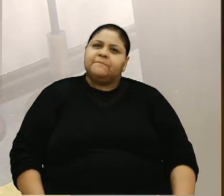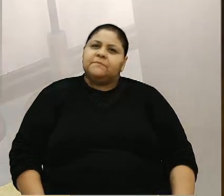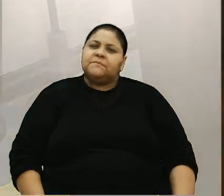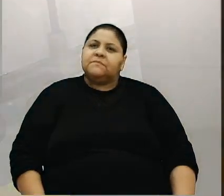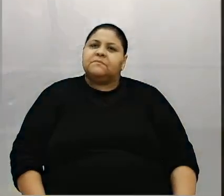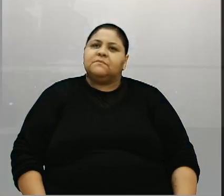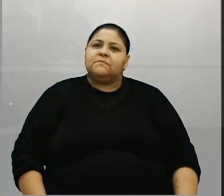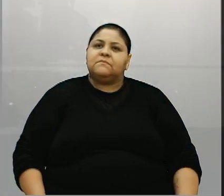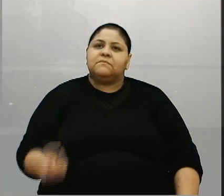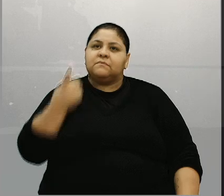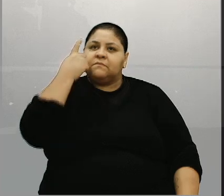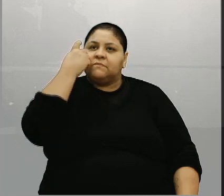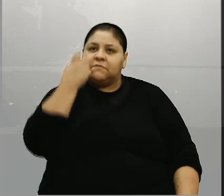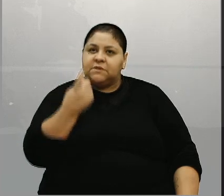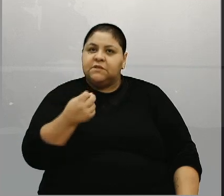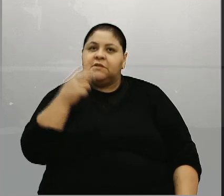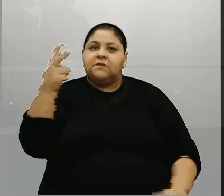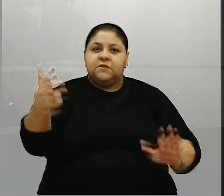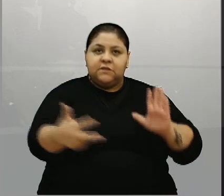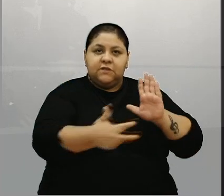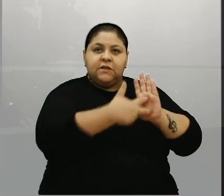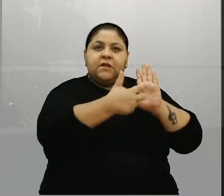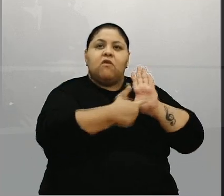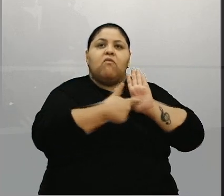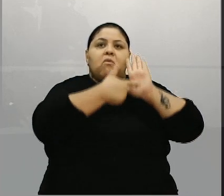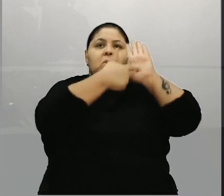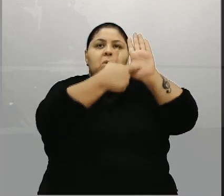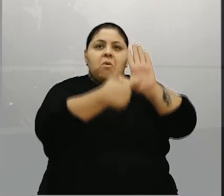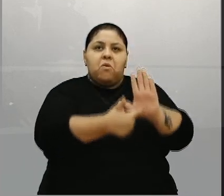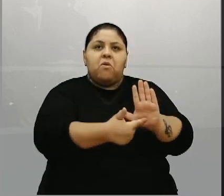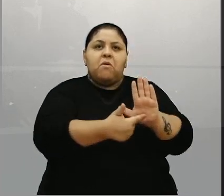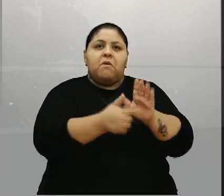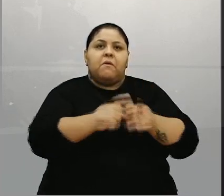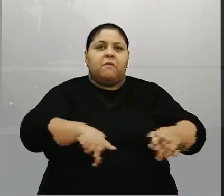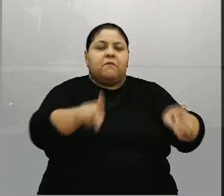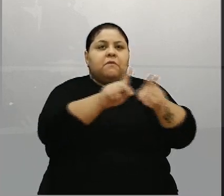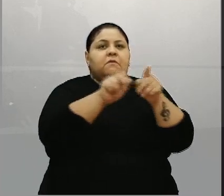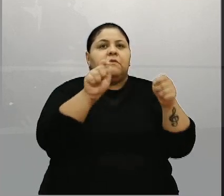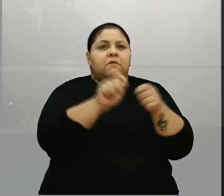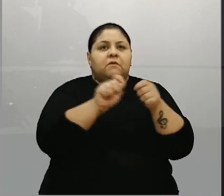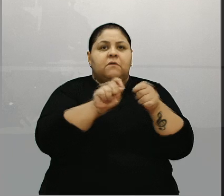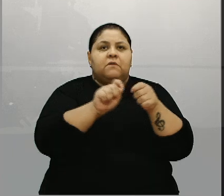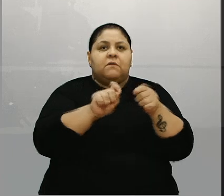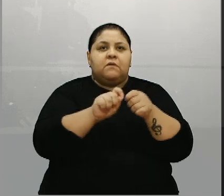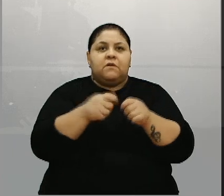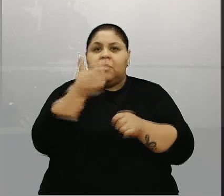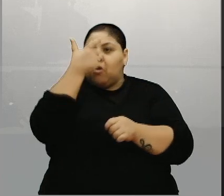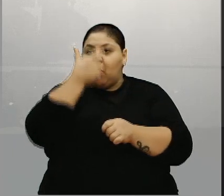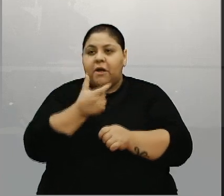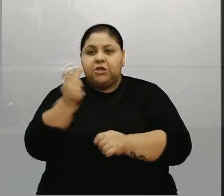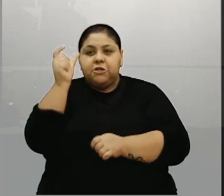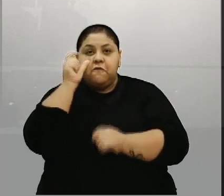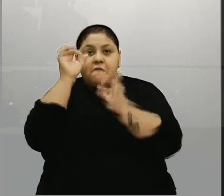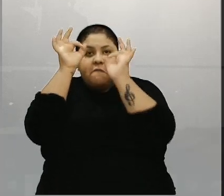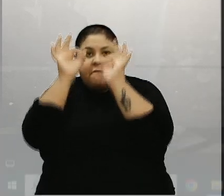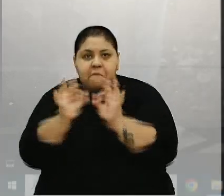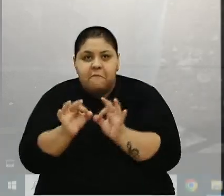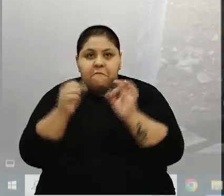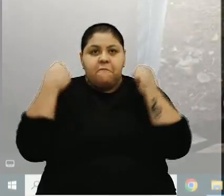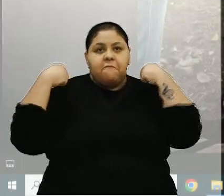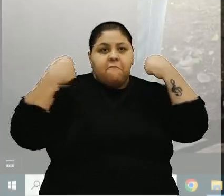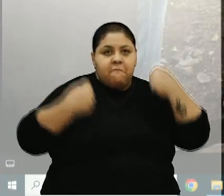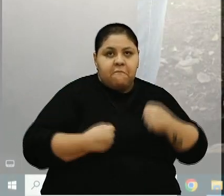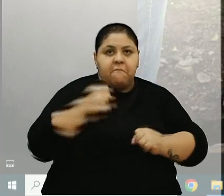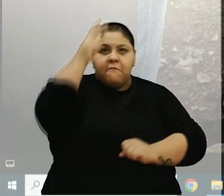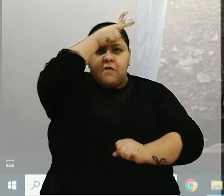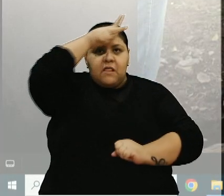colete é interessante, que ele chama a atenção e mostra que o pessoal está fazendo, porque tem gente que parece que não enxerga. Então o colete vai mostrar que a prefeitura